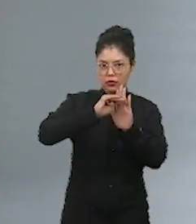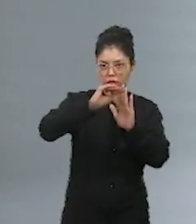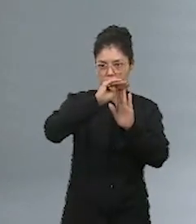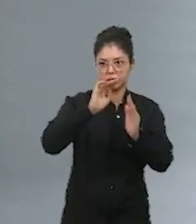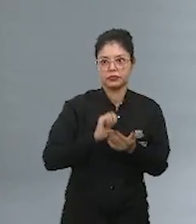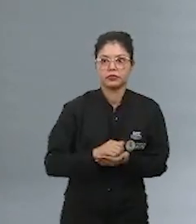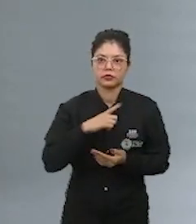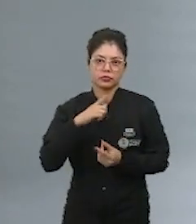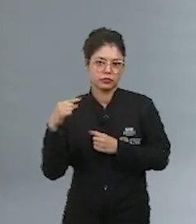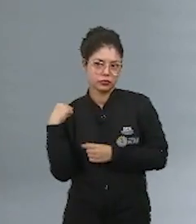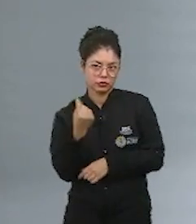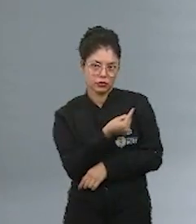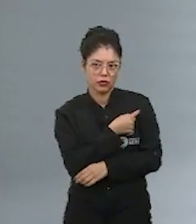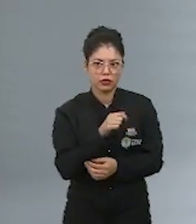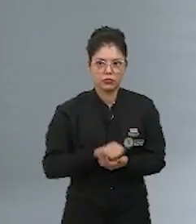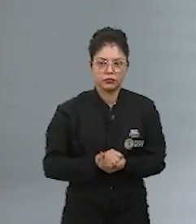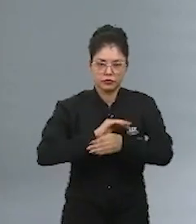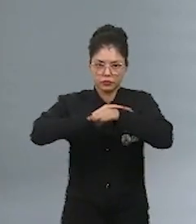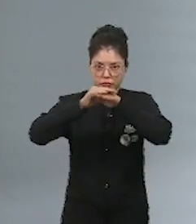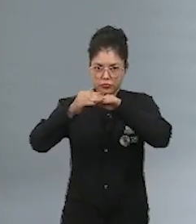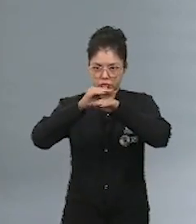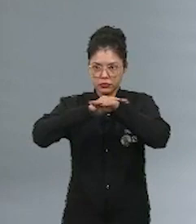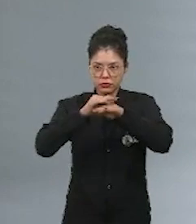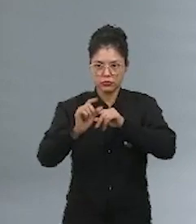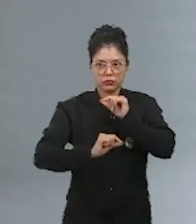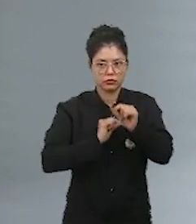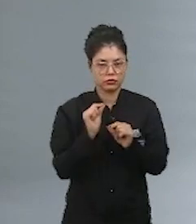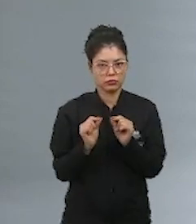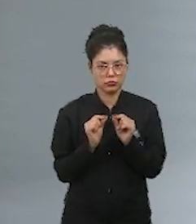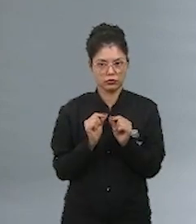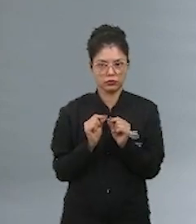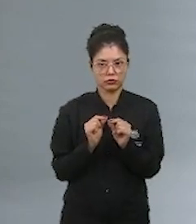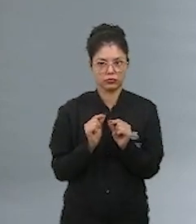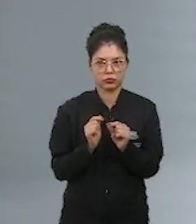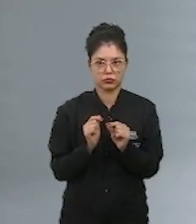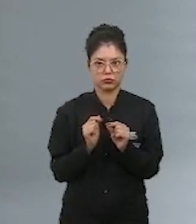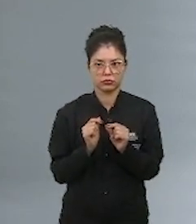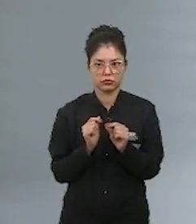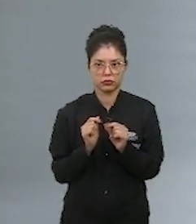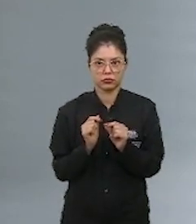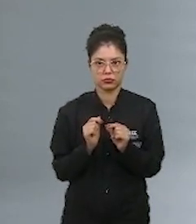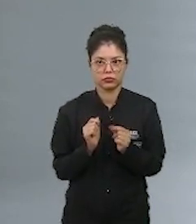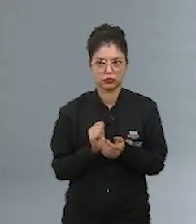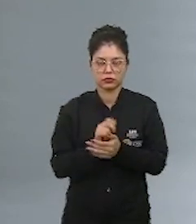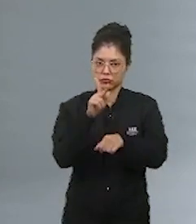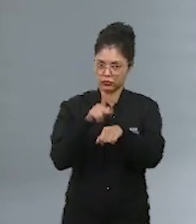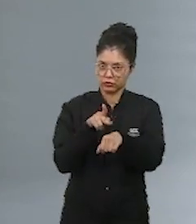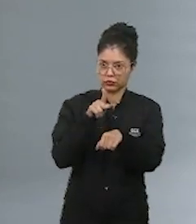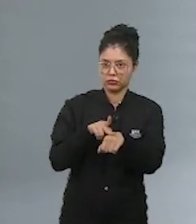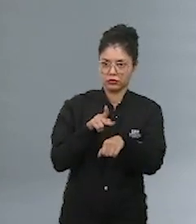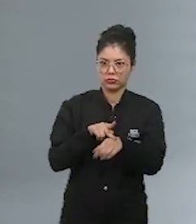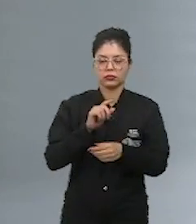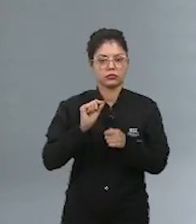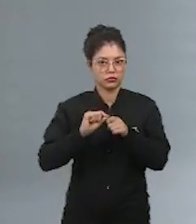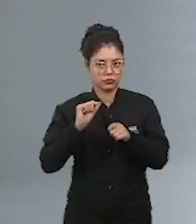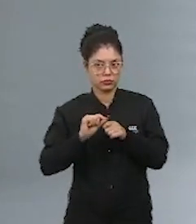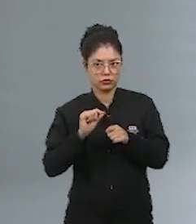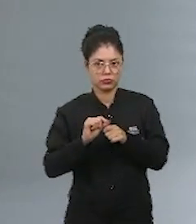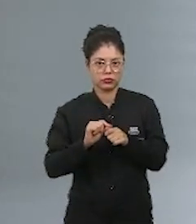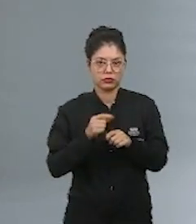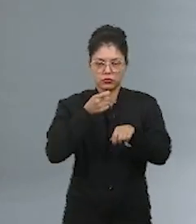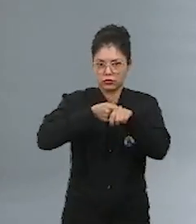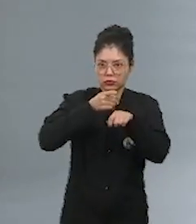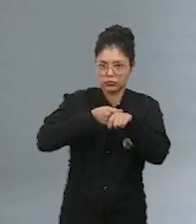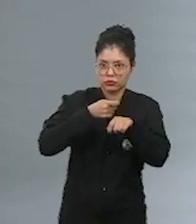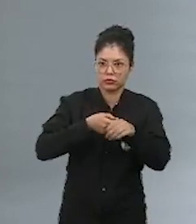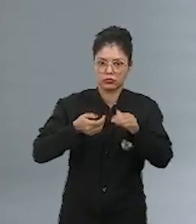que estamos, né, vivendo sobre elas, ela é uma rocha, é feito por solidificação